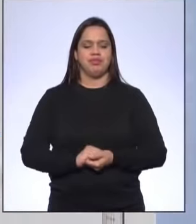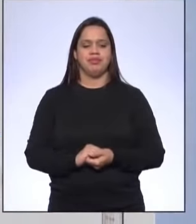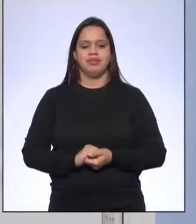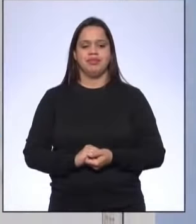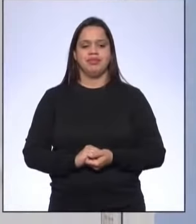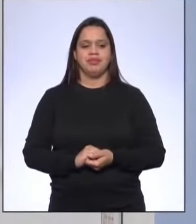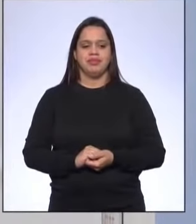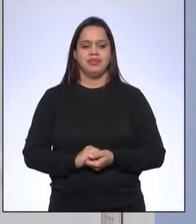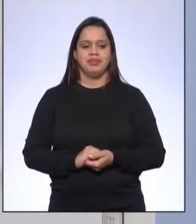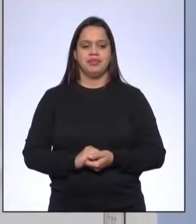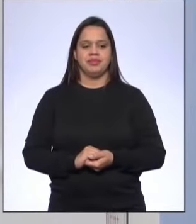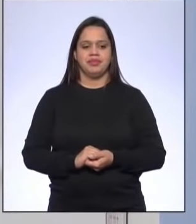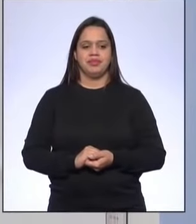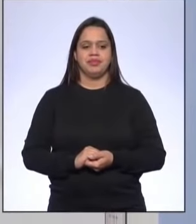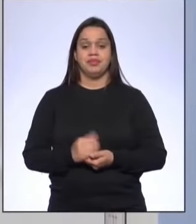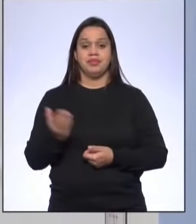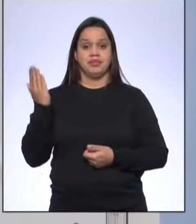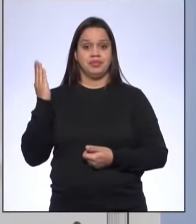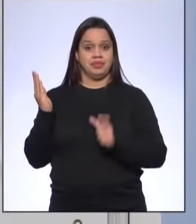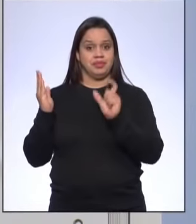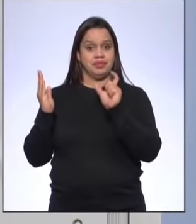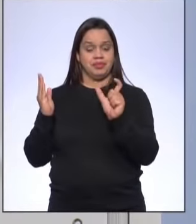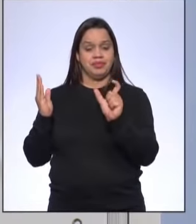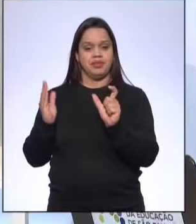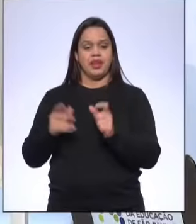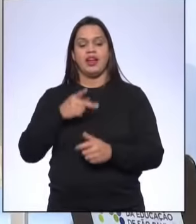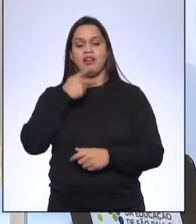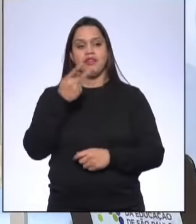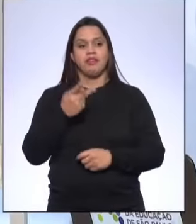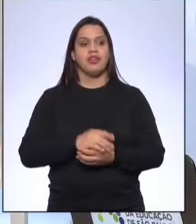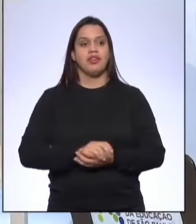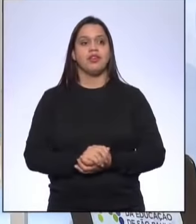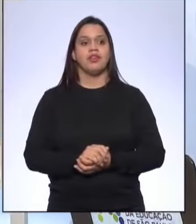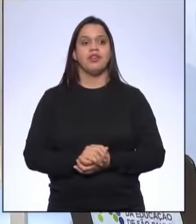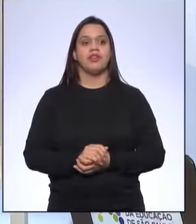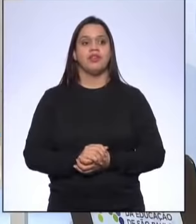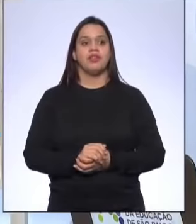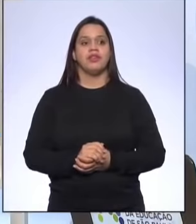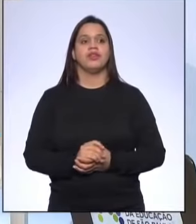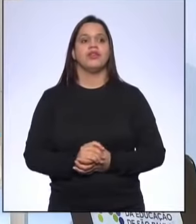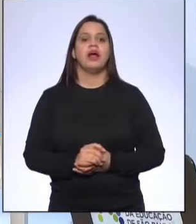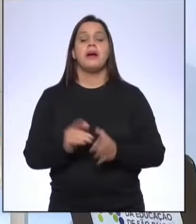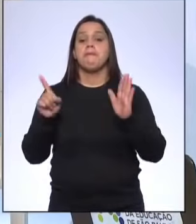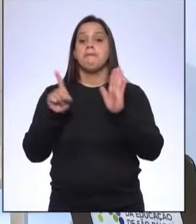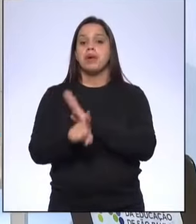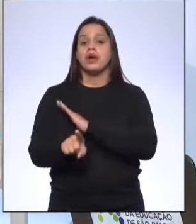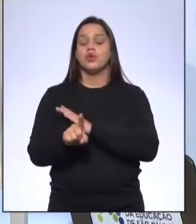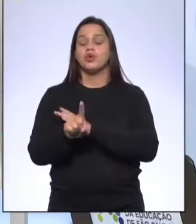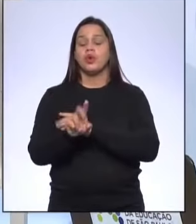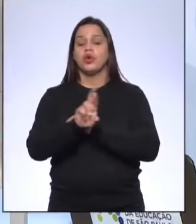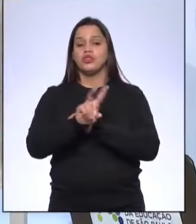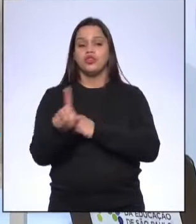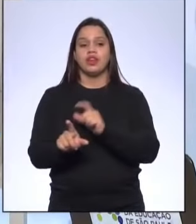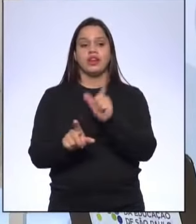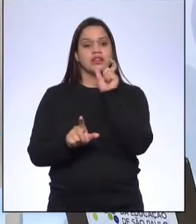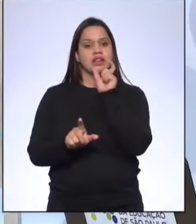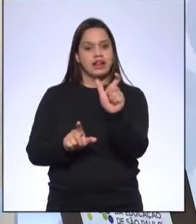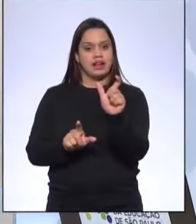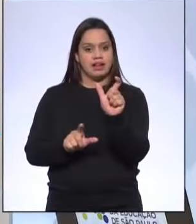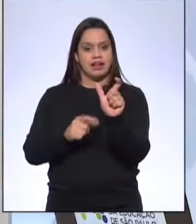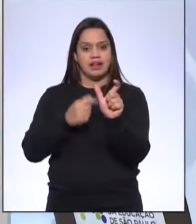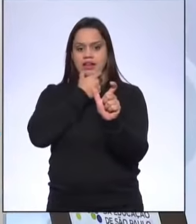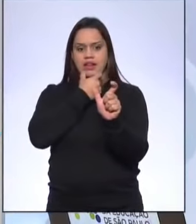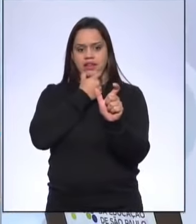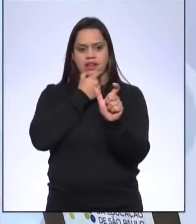é muito bem professora qual a diferença de butterfly e bater flyer agora você me pegou